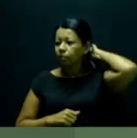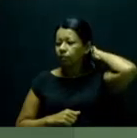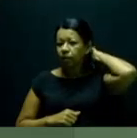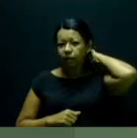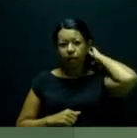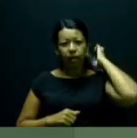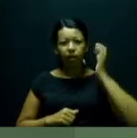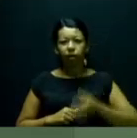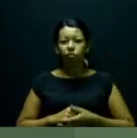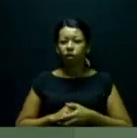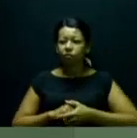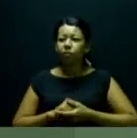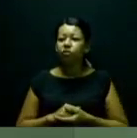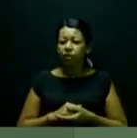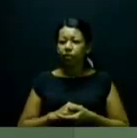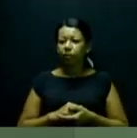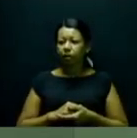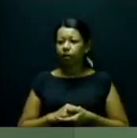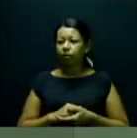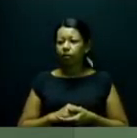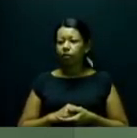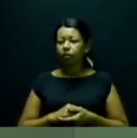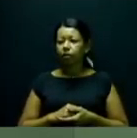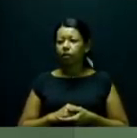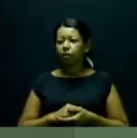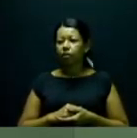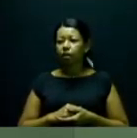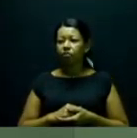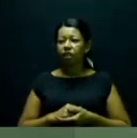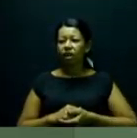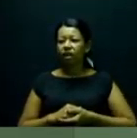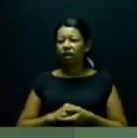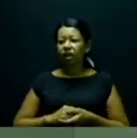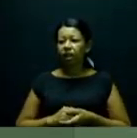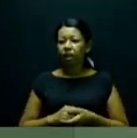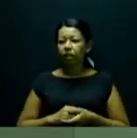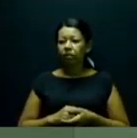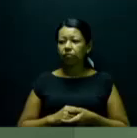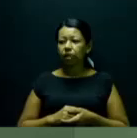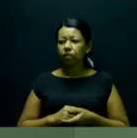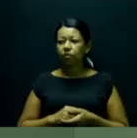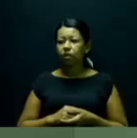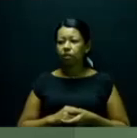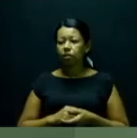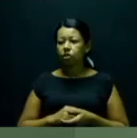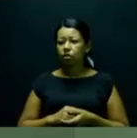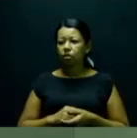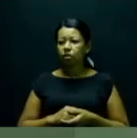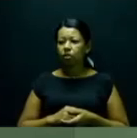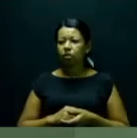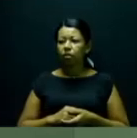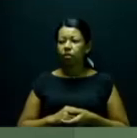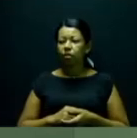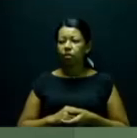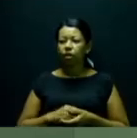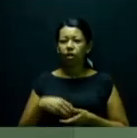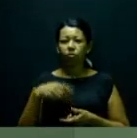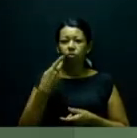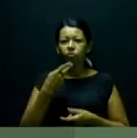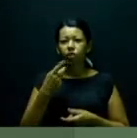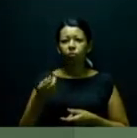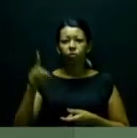de trabalho ou carga suplementar, mesmo durante o ano, ao docente que esteja ou venha a estar, no